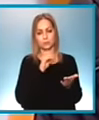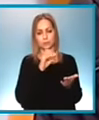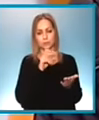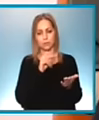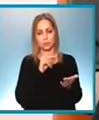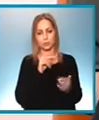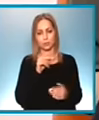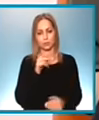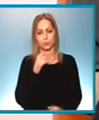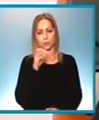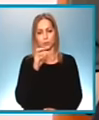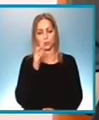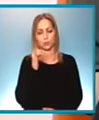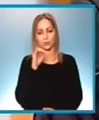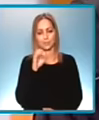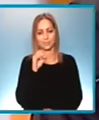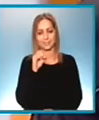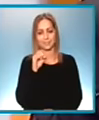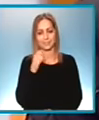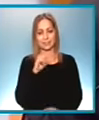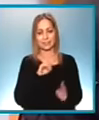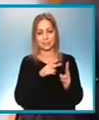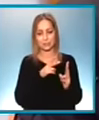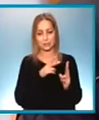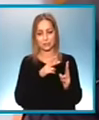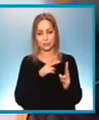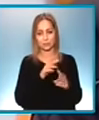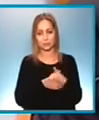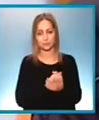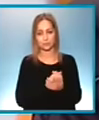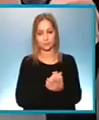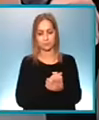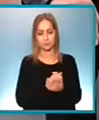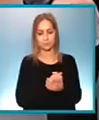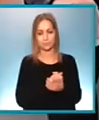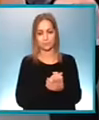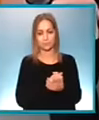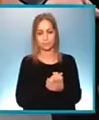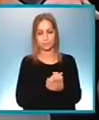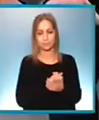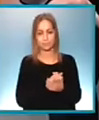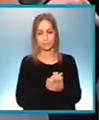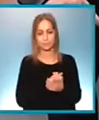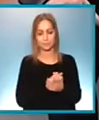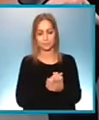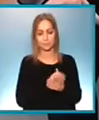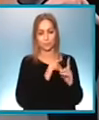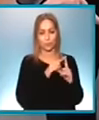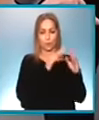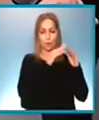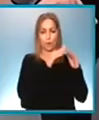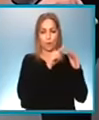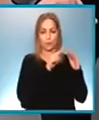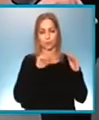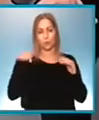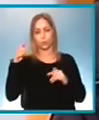Chico. Tasca do Chico. Do Chico. Tem duas. Maia. Ficou no bairro Alto, outra em Alfama, na rua do